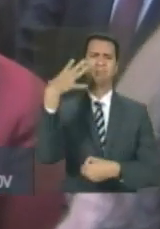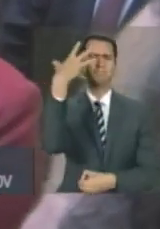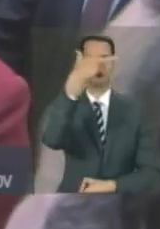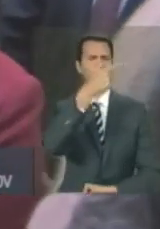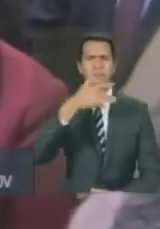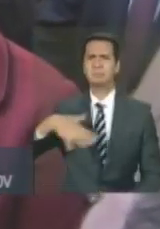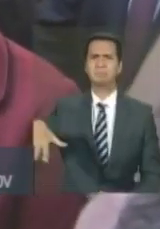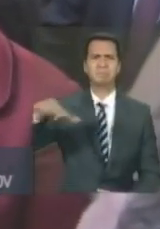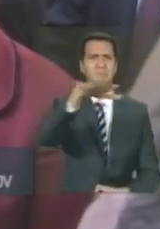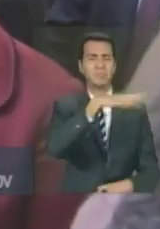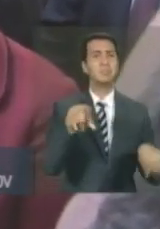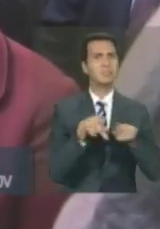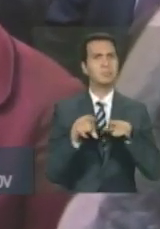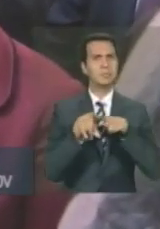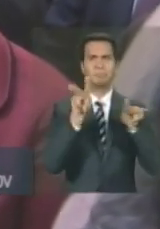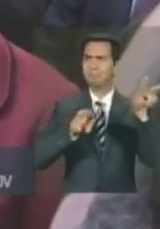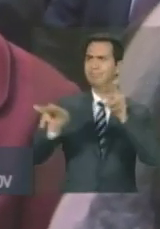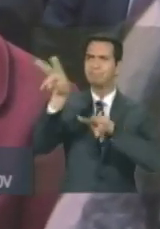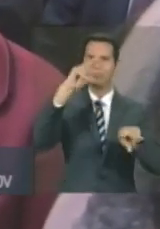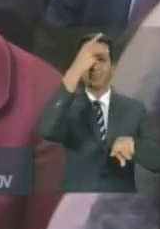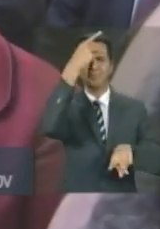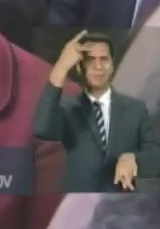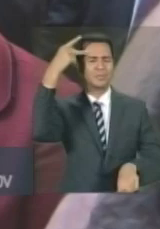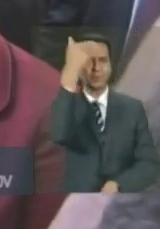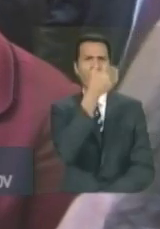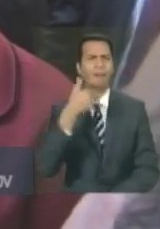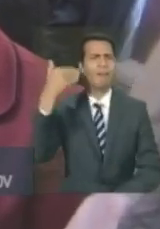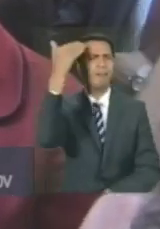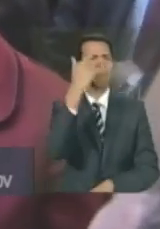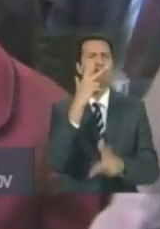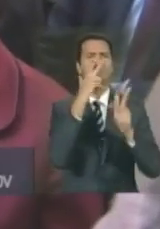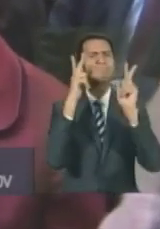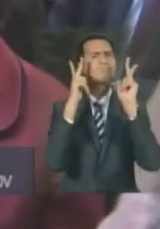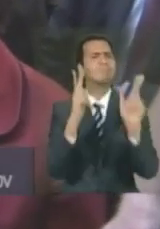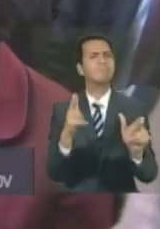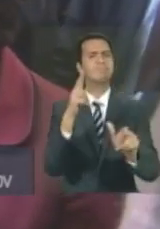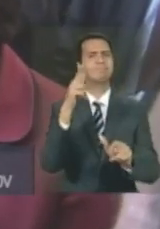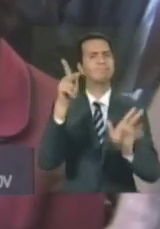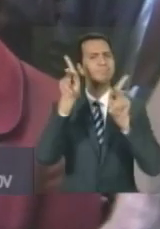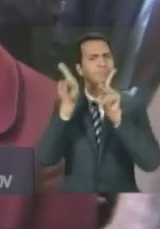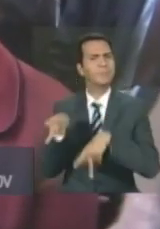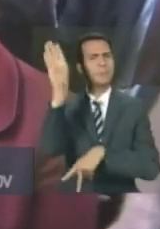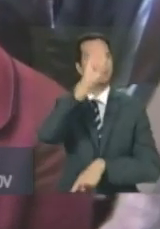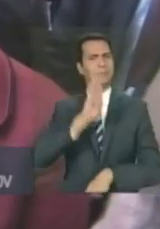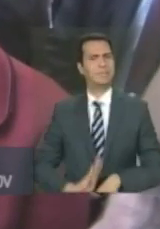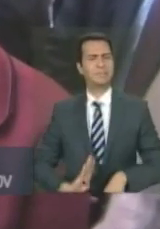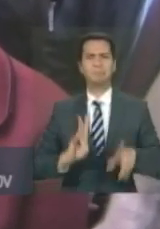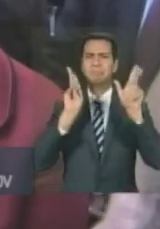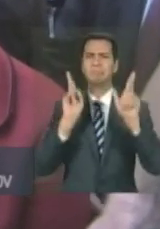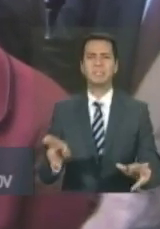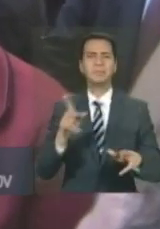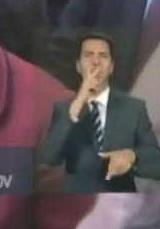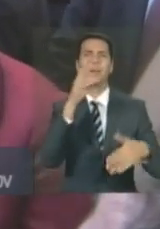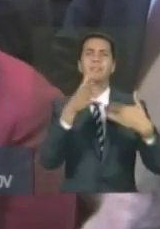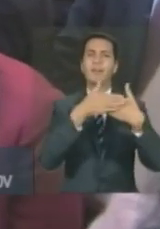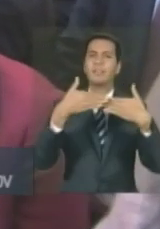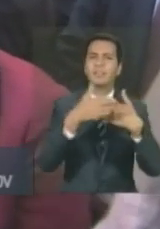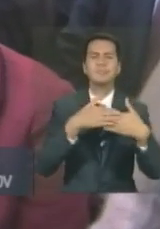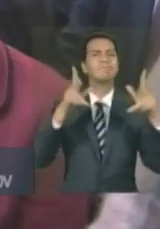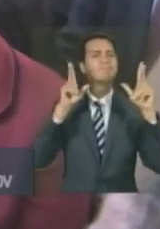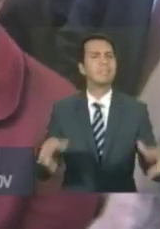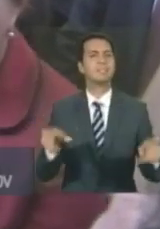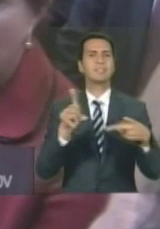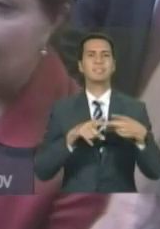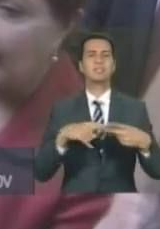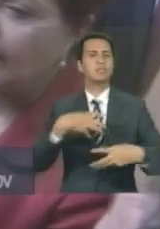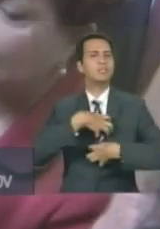o pessoal muito parecido com os brasileiros, impressionantemente parecido com os brasileiros na afetividade, no jeito